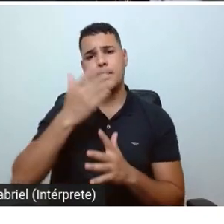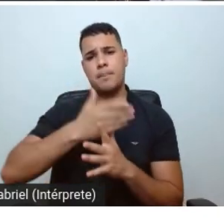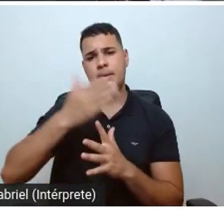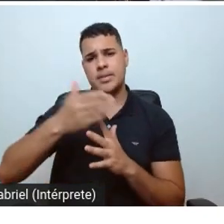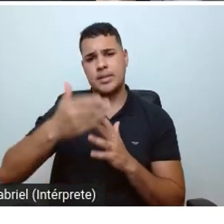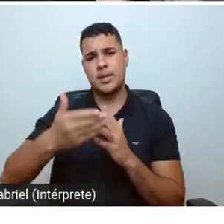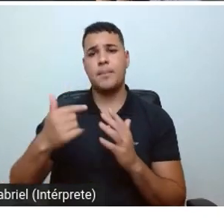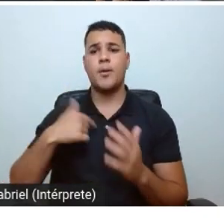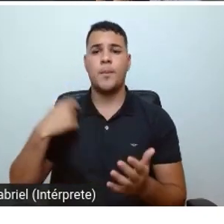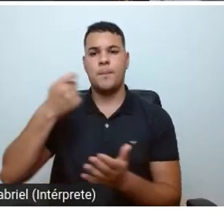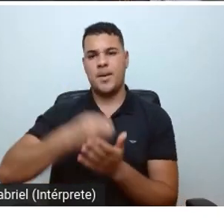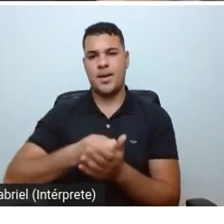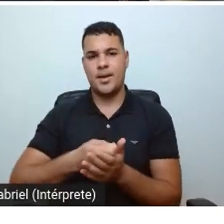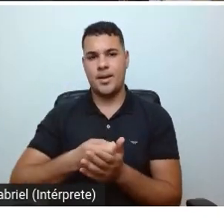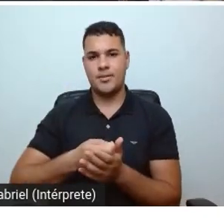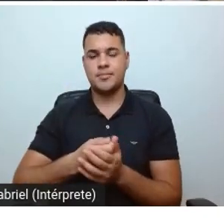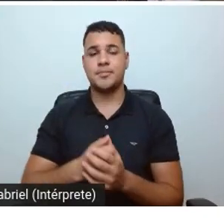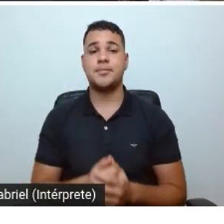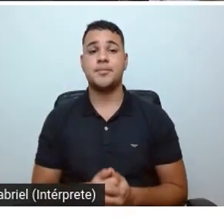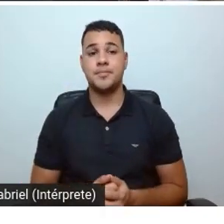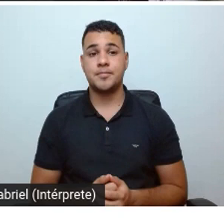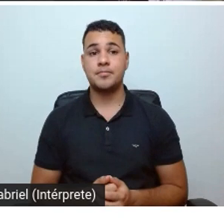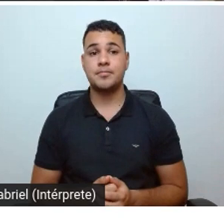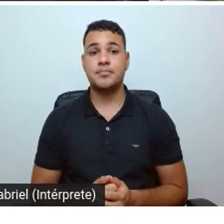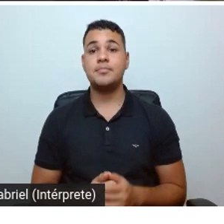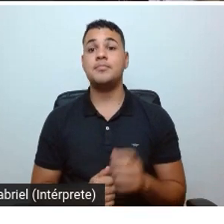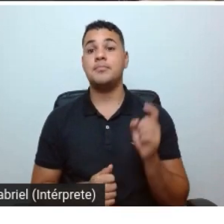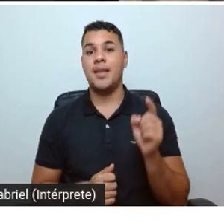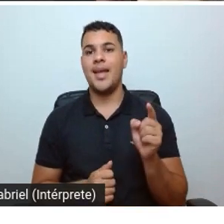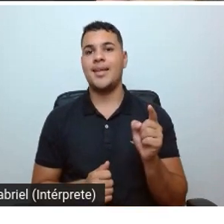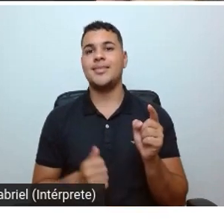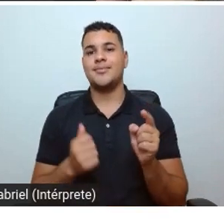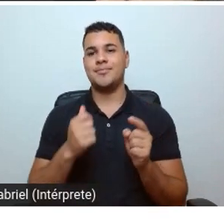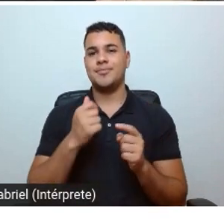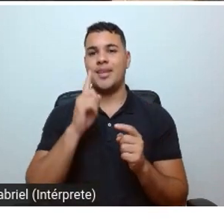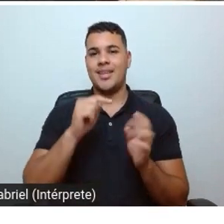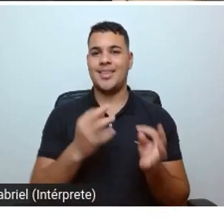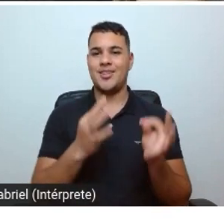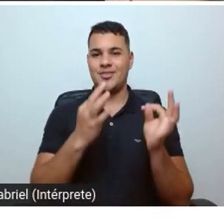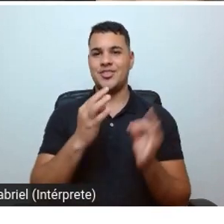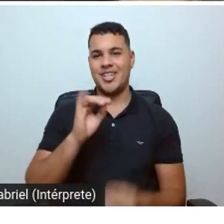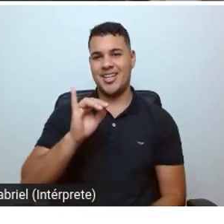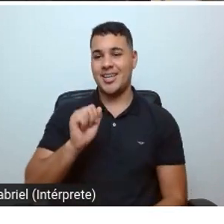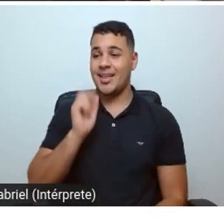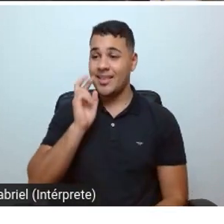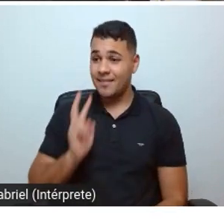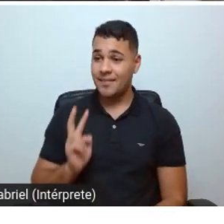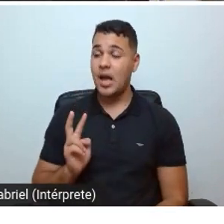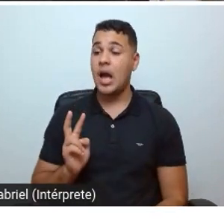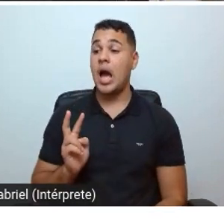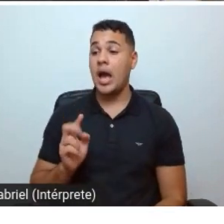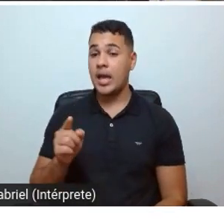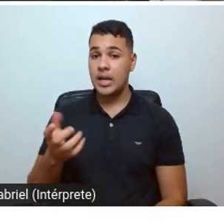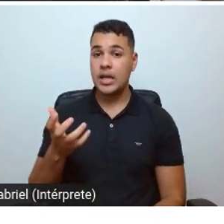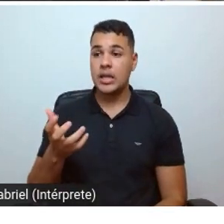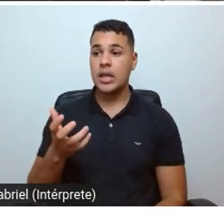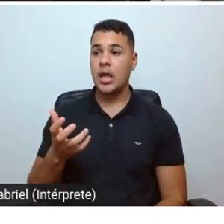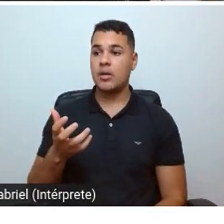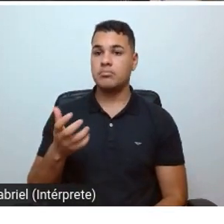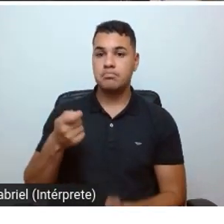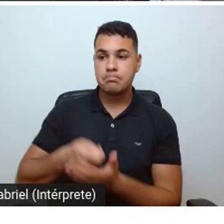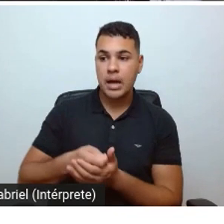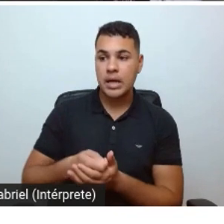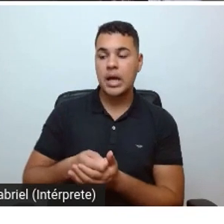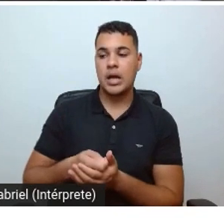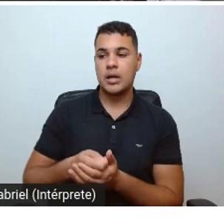essa dívida? Um exemplo. Então, ela seria classificada, ela tem as duas intenções ali dentro, mas o que é mais importante que a inteligência